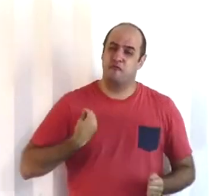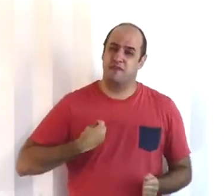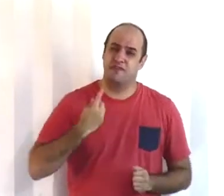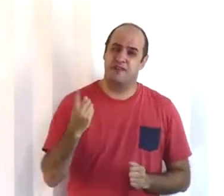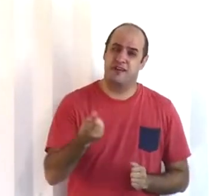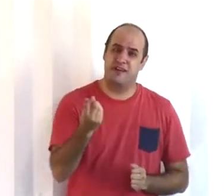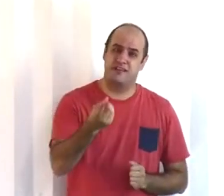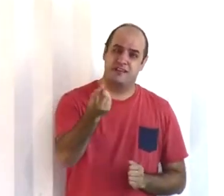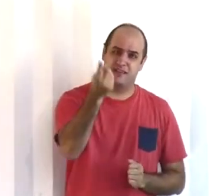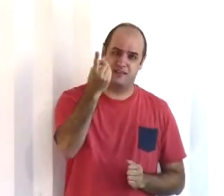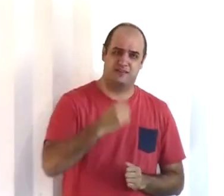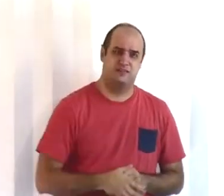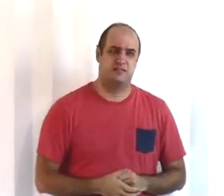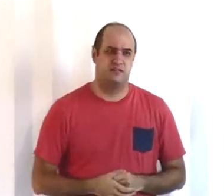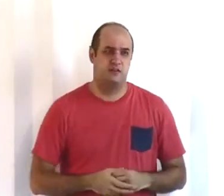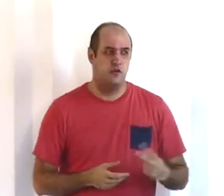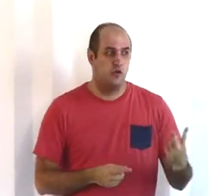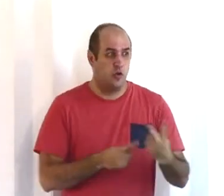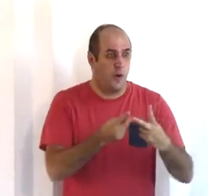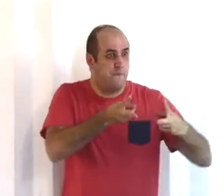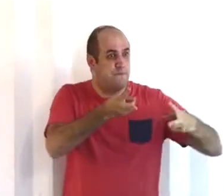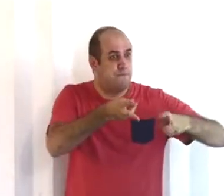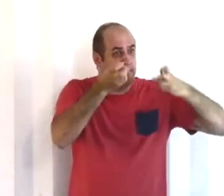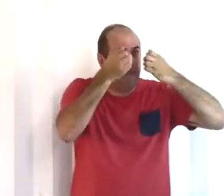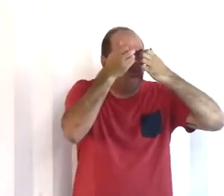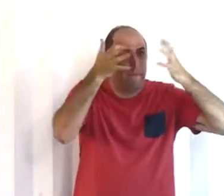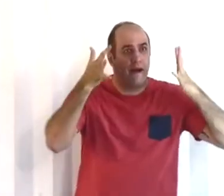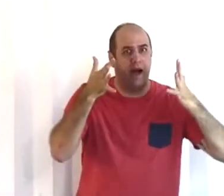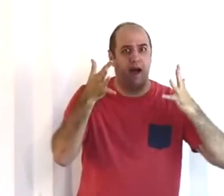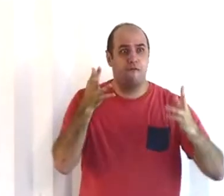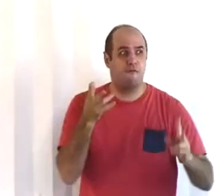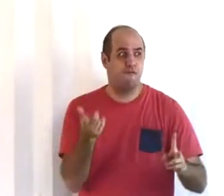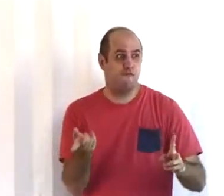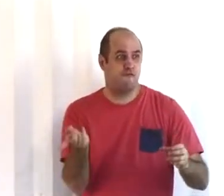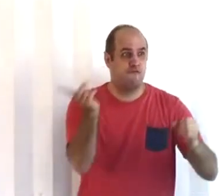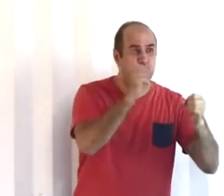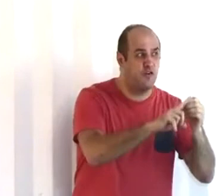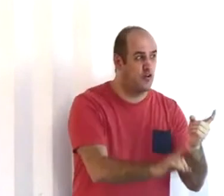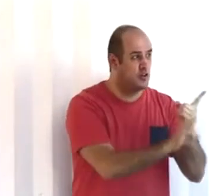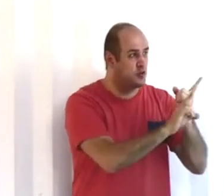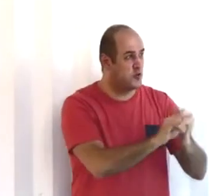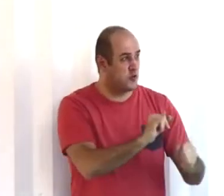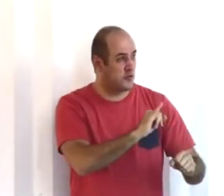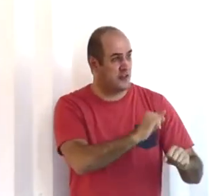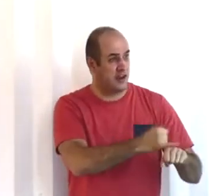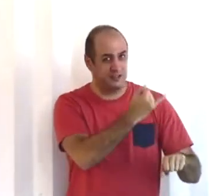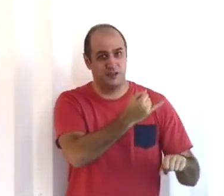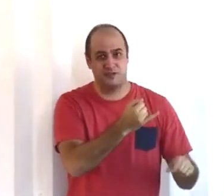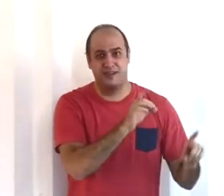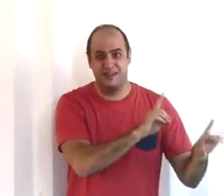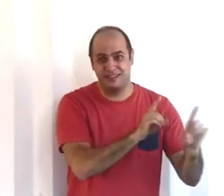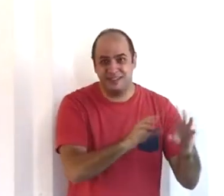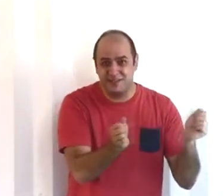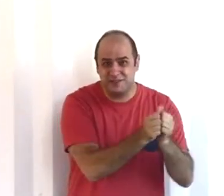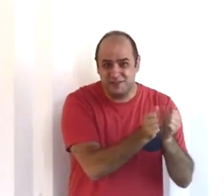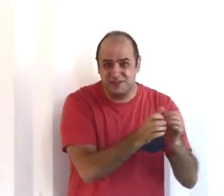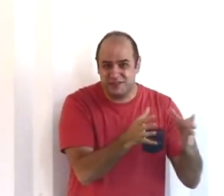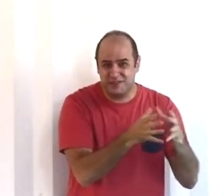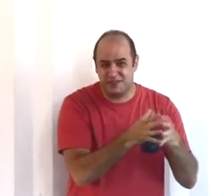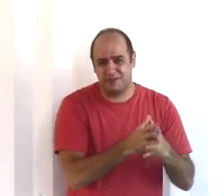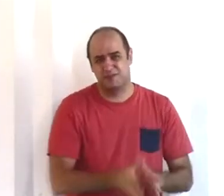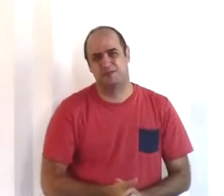para Jerusalém, para junto dos discípulos. E se eles estavam completamente abatidos e querendo se esconder em